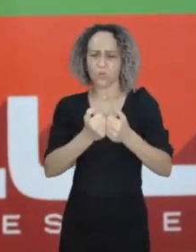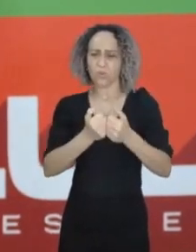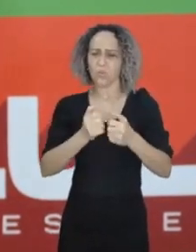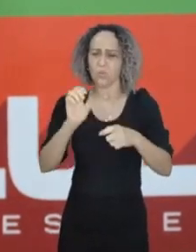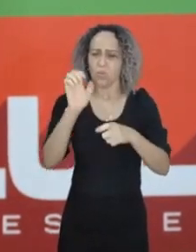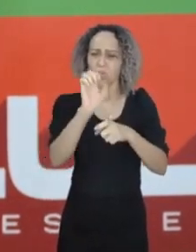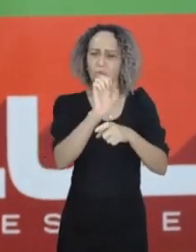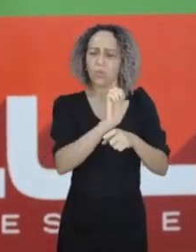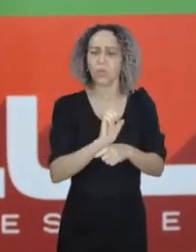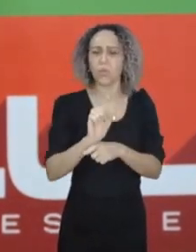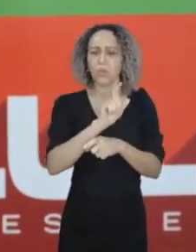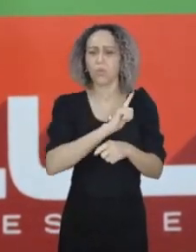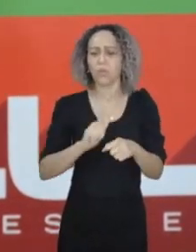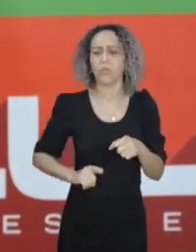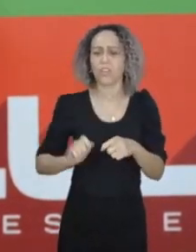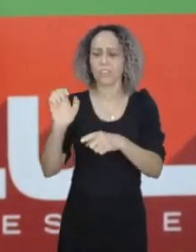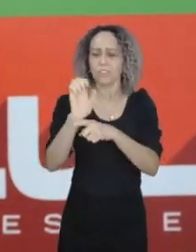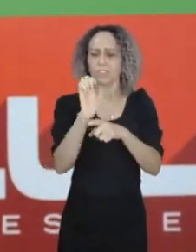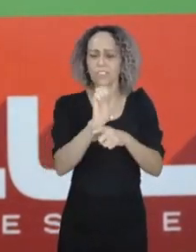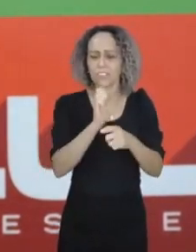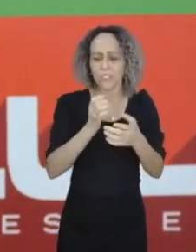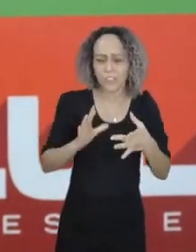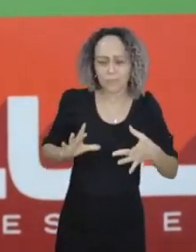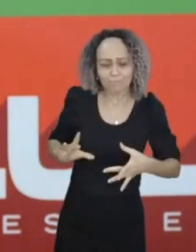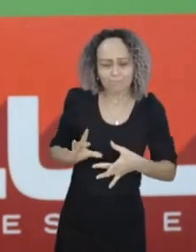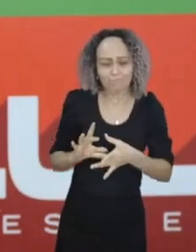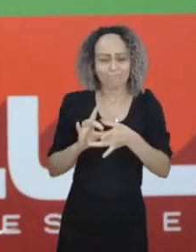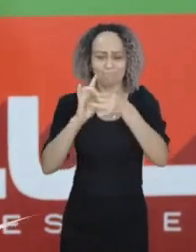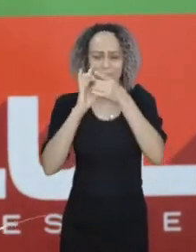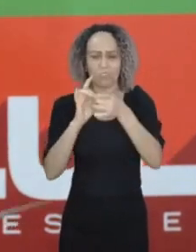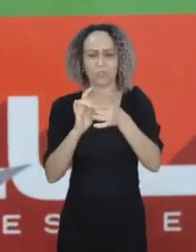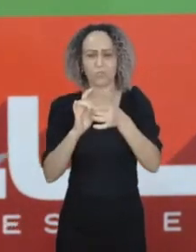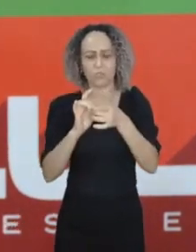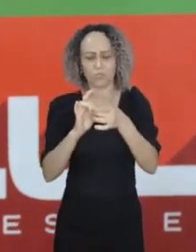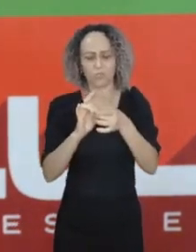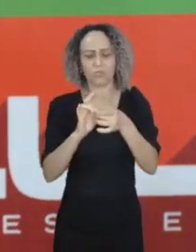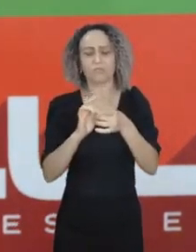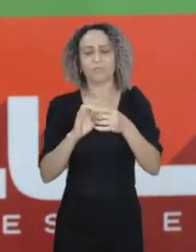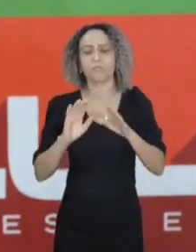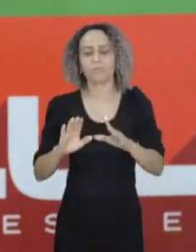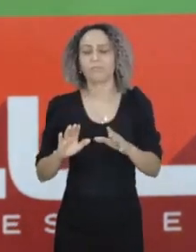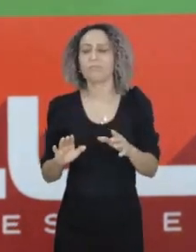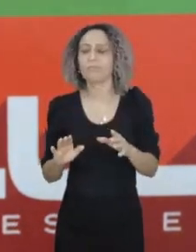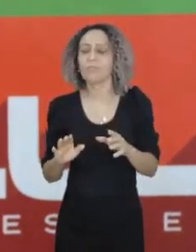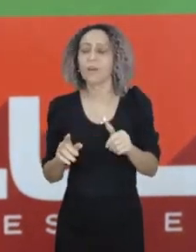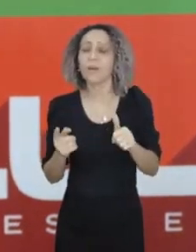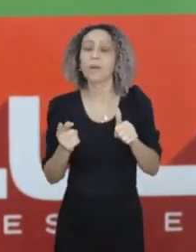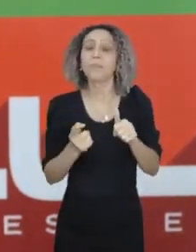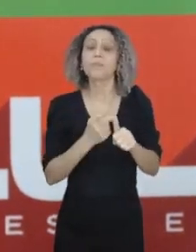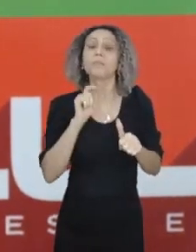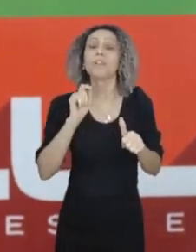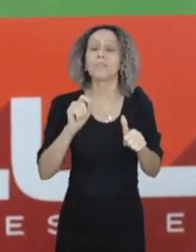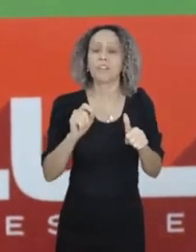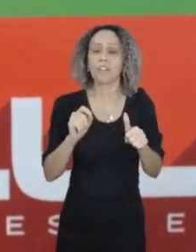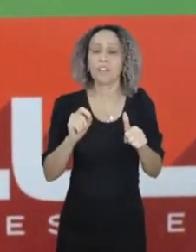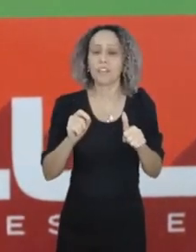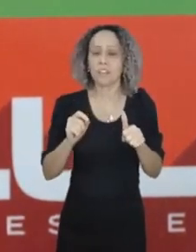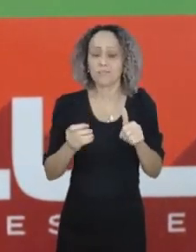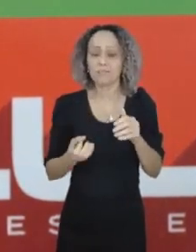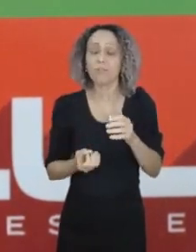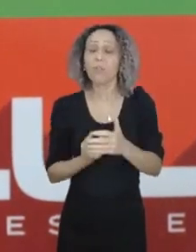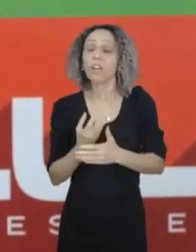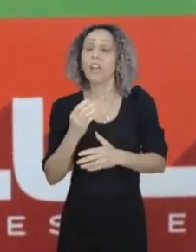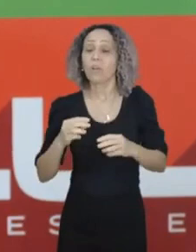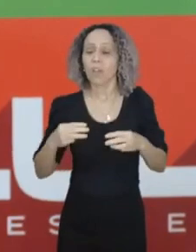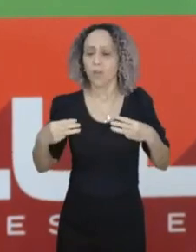importante primeiro a ideia de criar o ministério da Segurança Pública essa é uma reivindicação já um